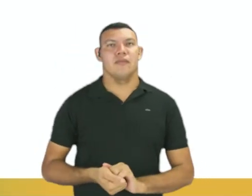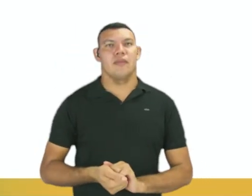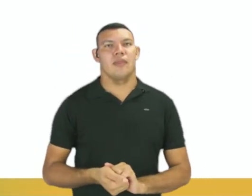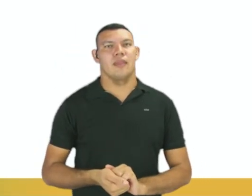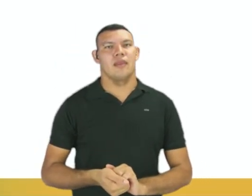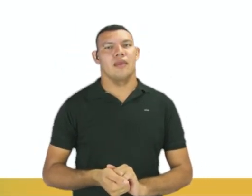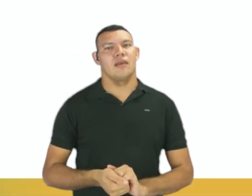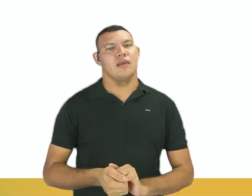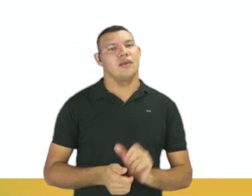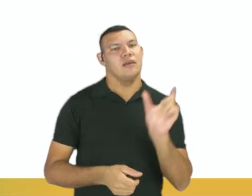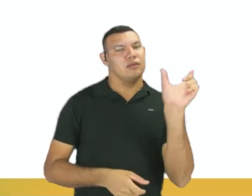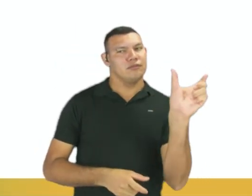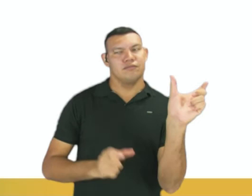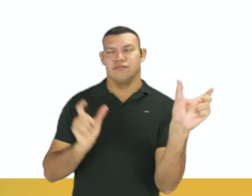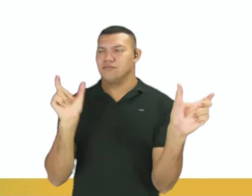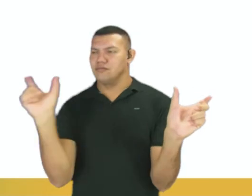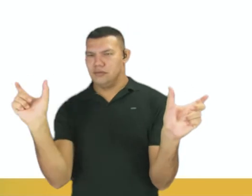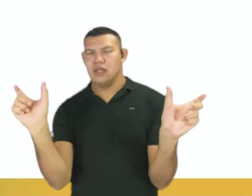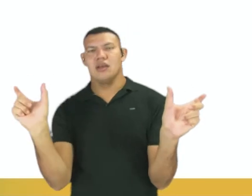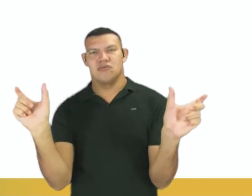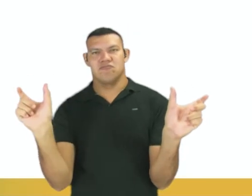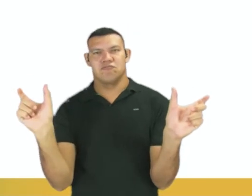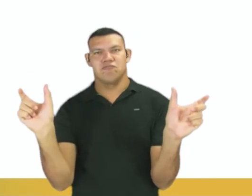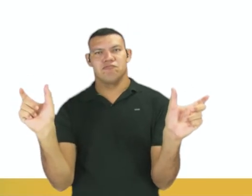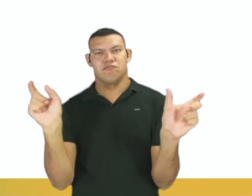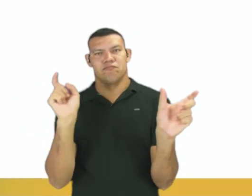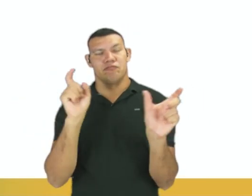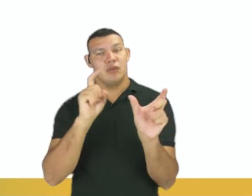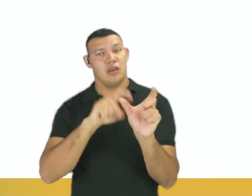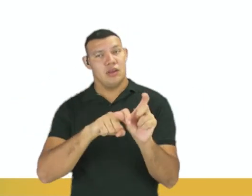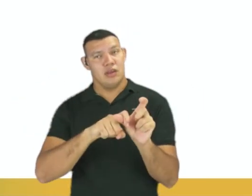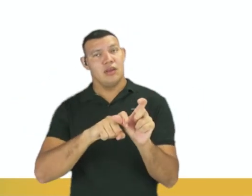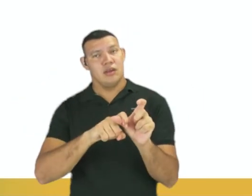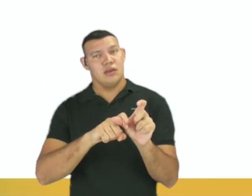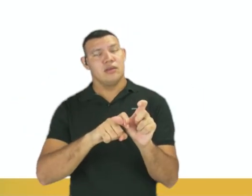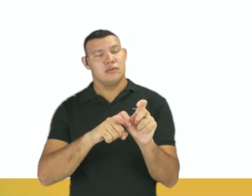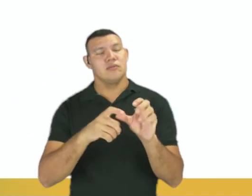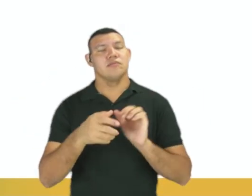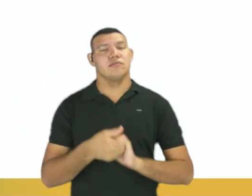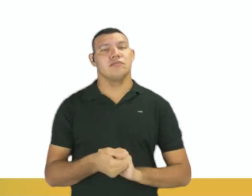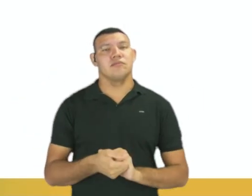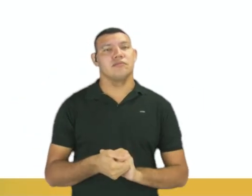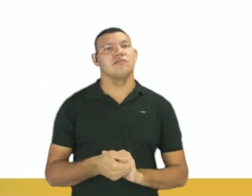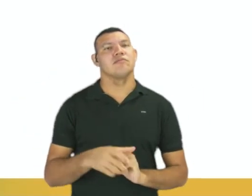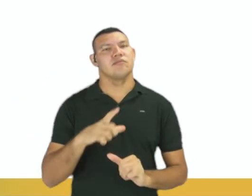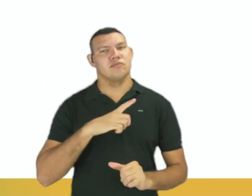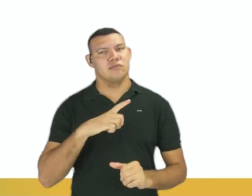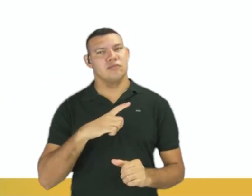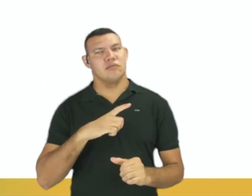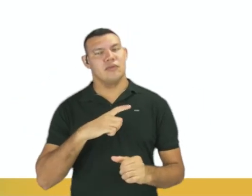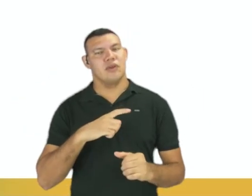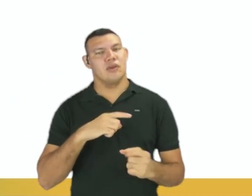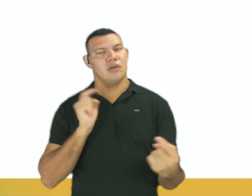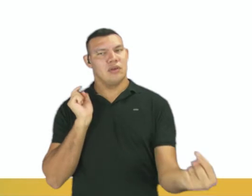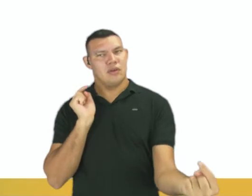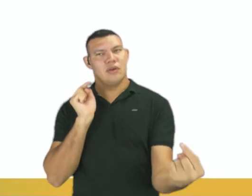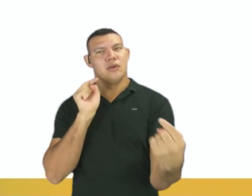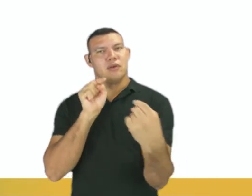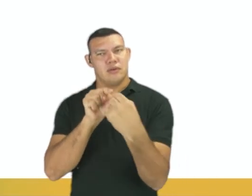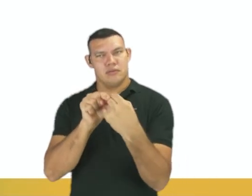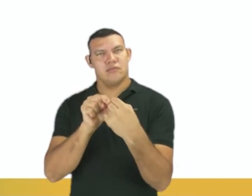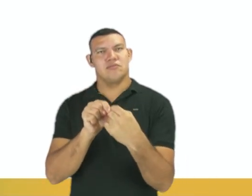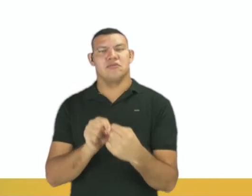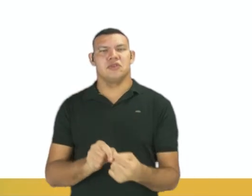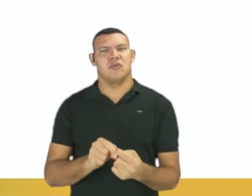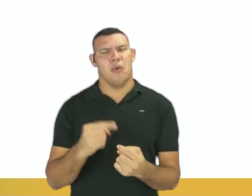essas duas orações elas elas são independentes desse embora Elas têm uma relação entendeu elas poderiam